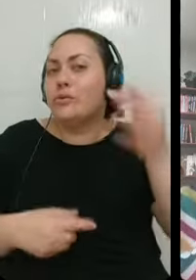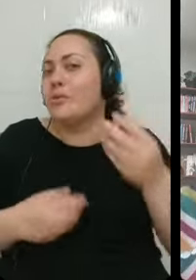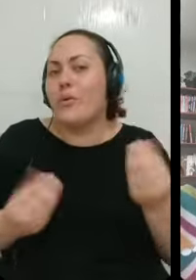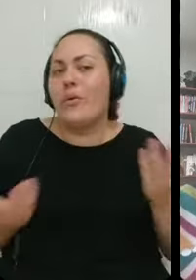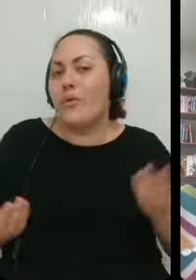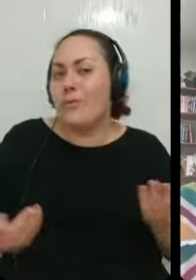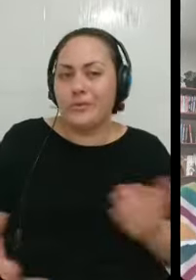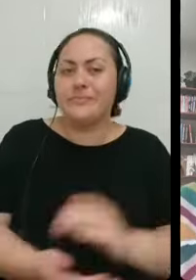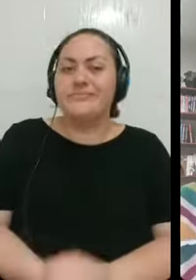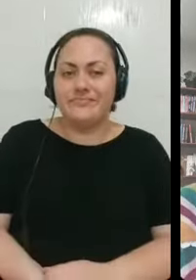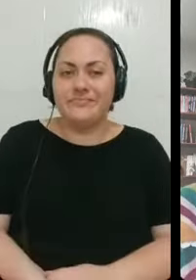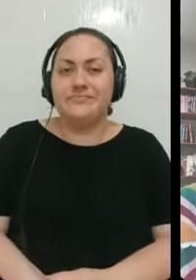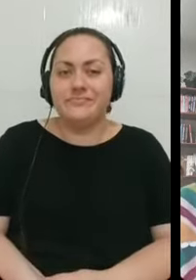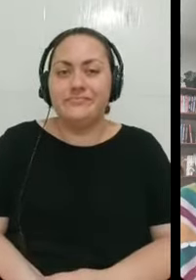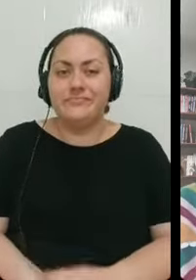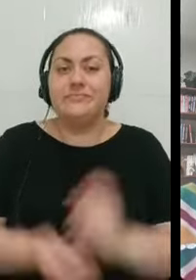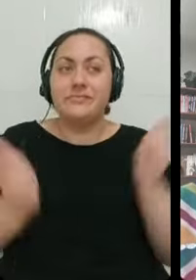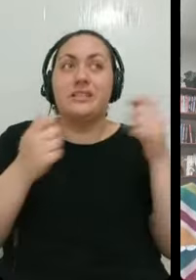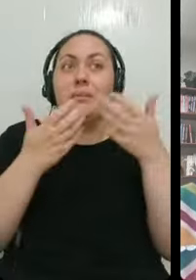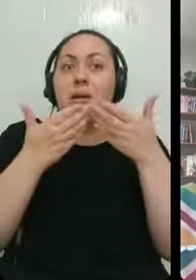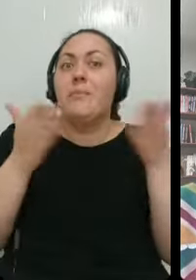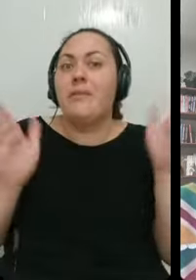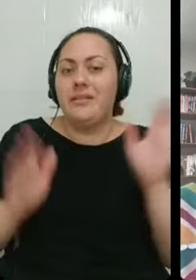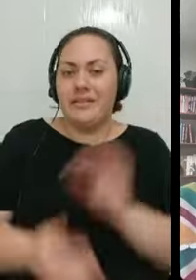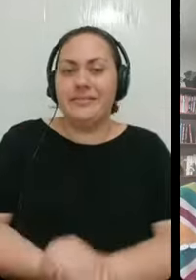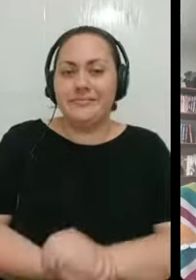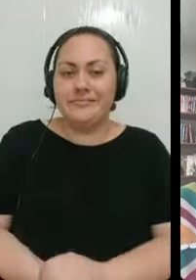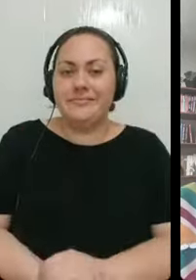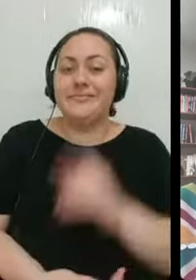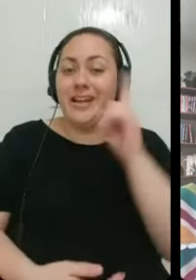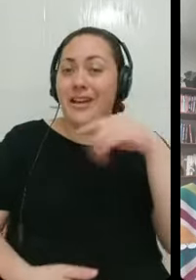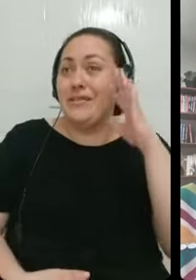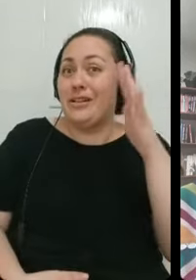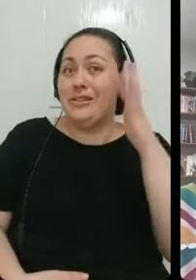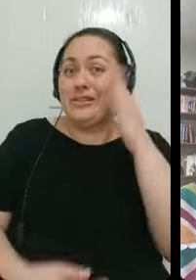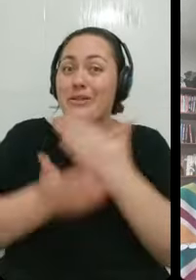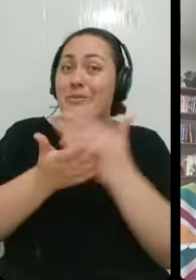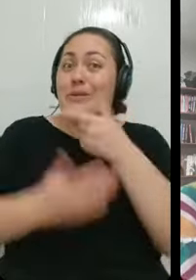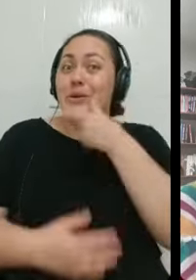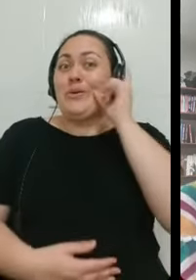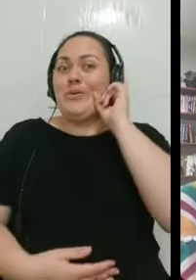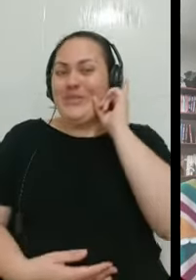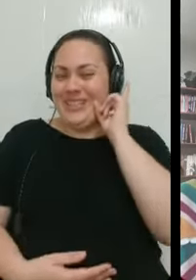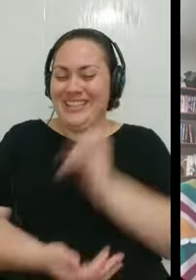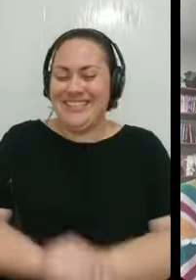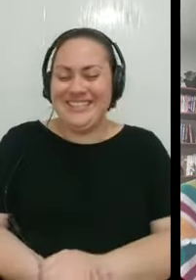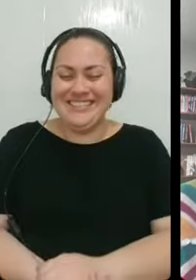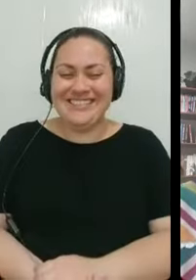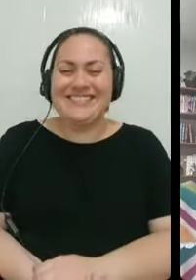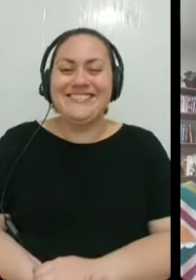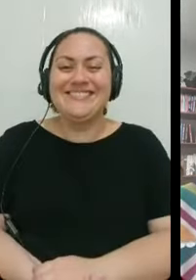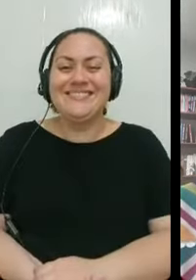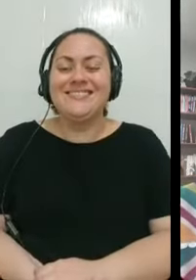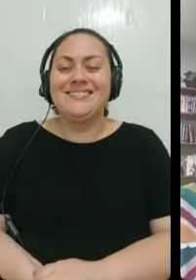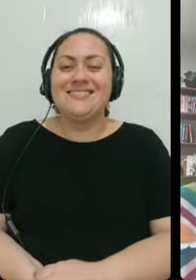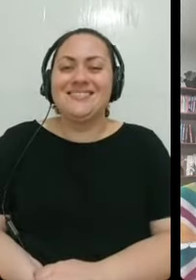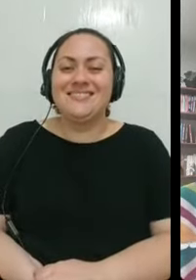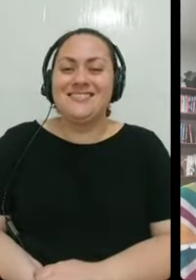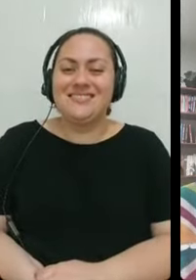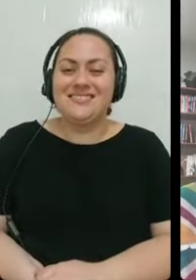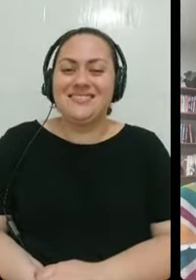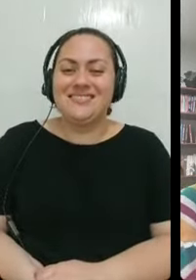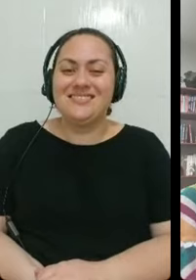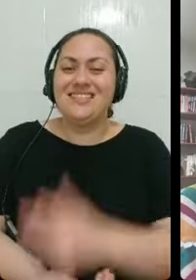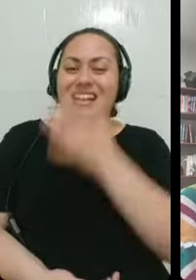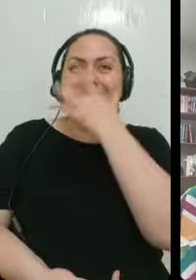que abrangente ele tem para conquistar. É uma reflexão que eu comecei a fazer desde ontem, né? Assim, quando você.